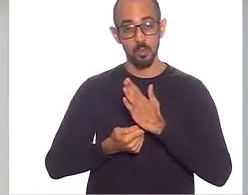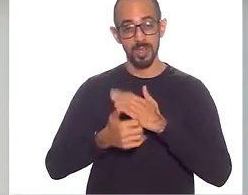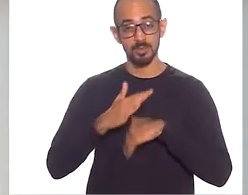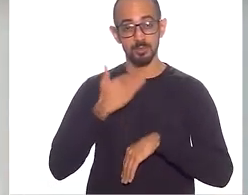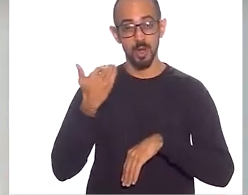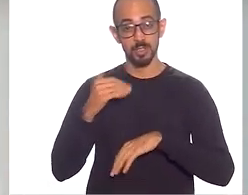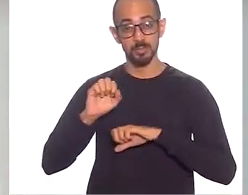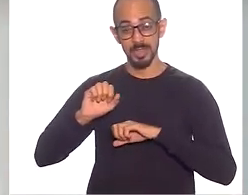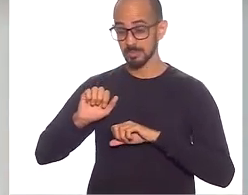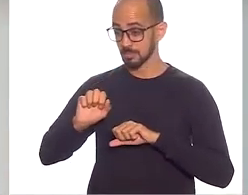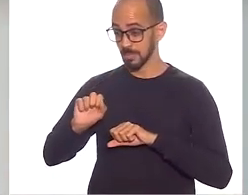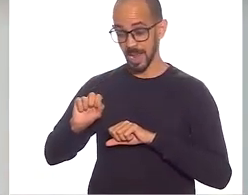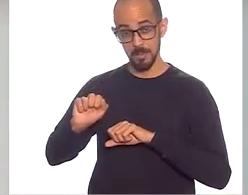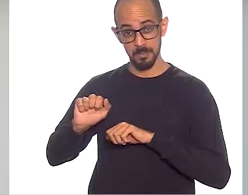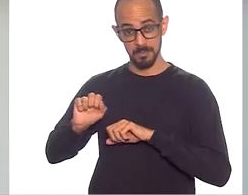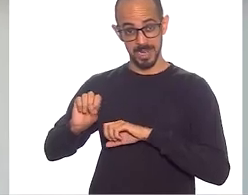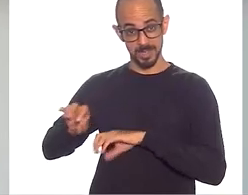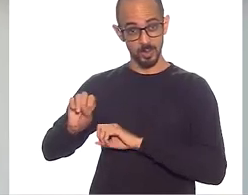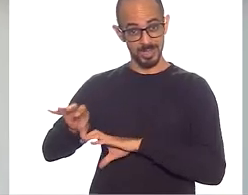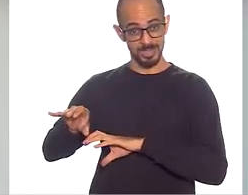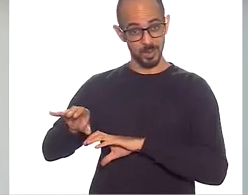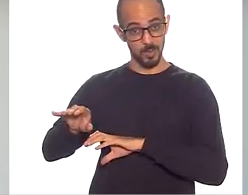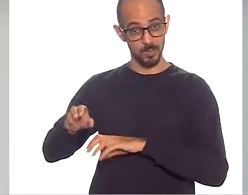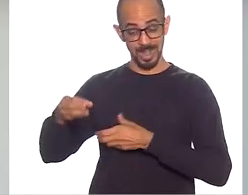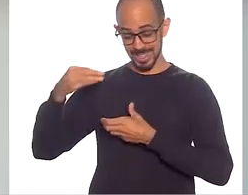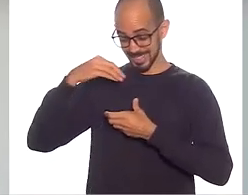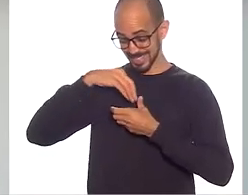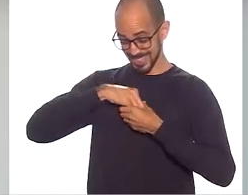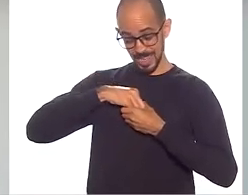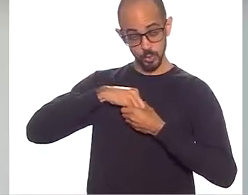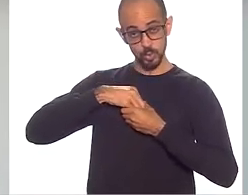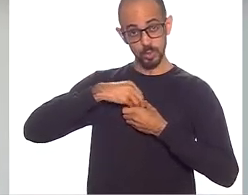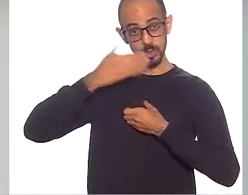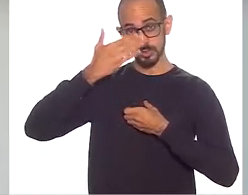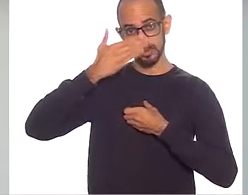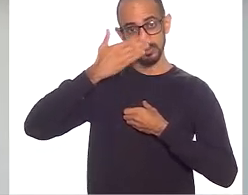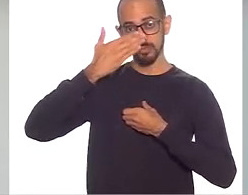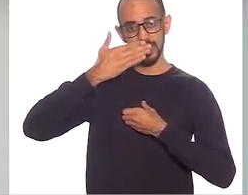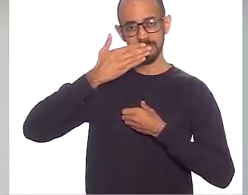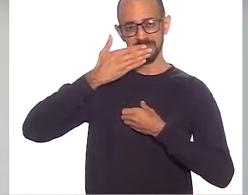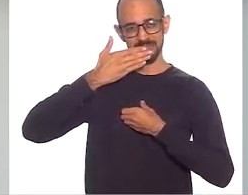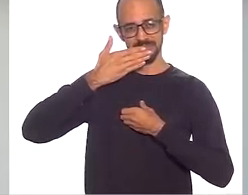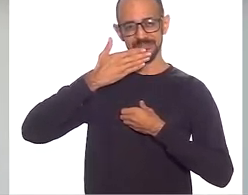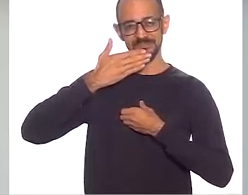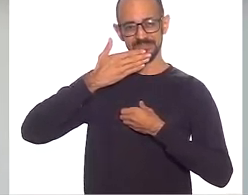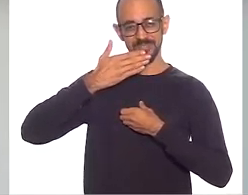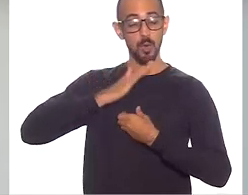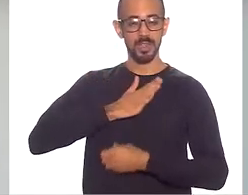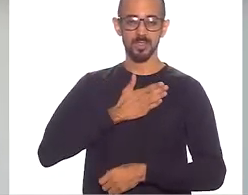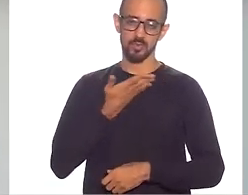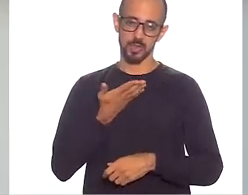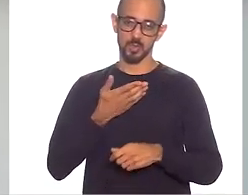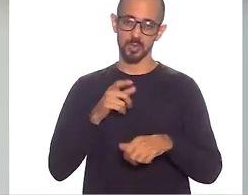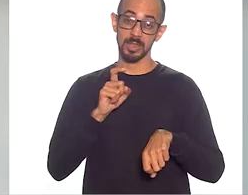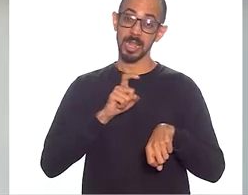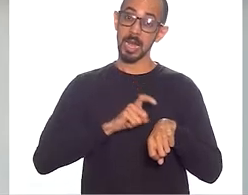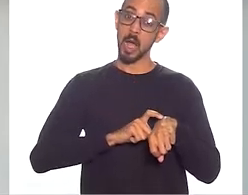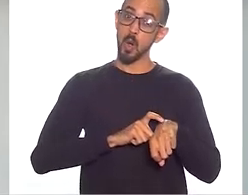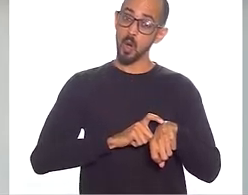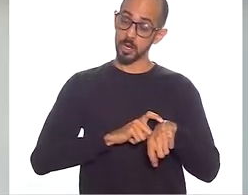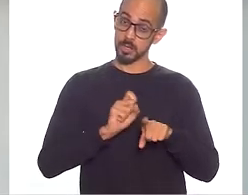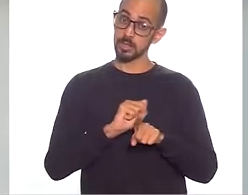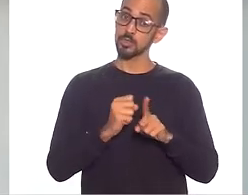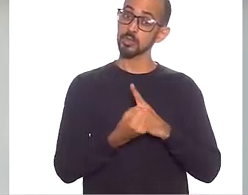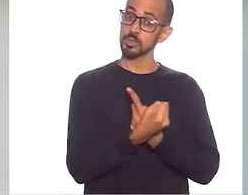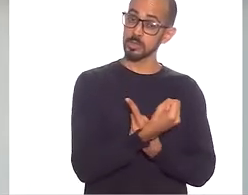sangramento. Mas para a educação, a gente tem uma hemorragia interna sangrando que a gente não sabe o tamanho do estrago. Então, assim,